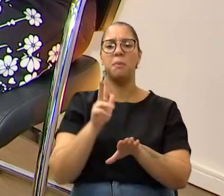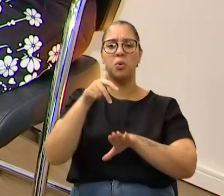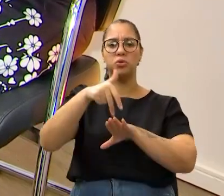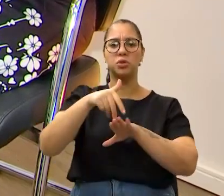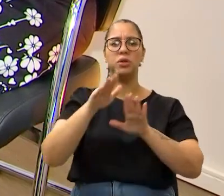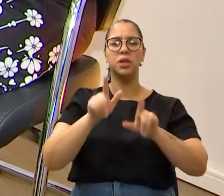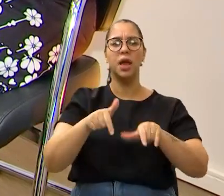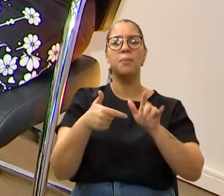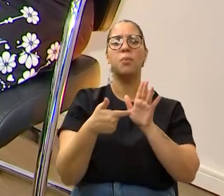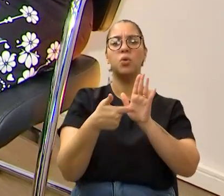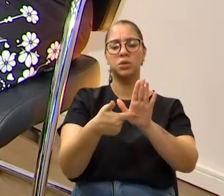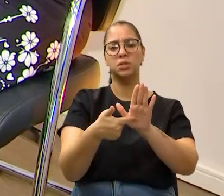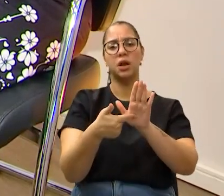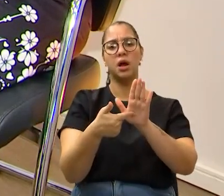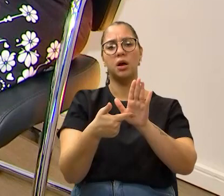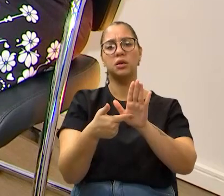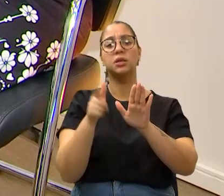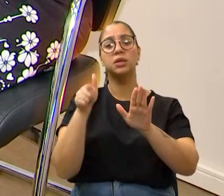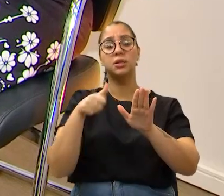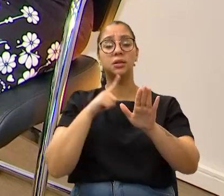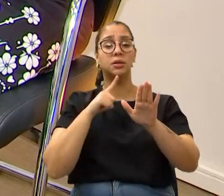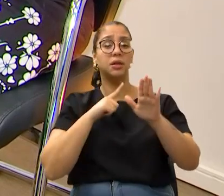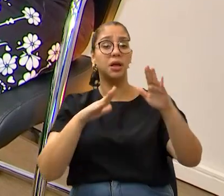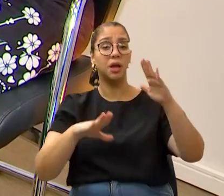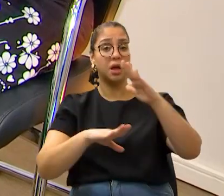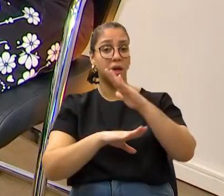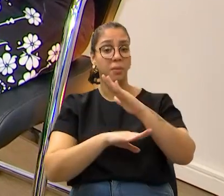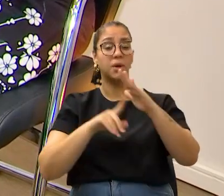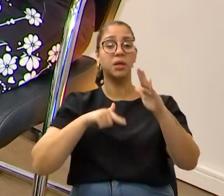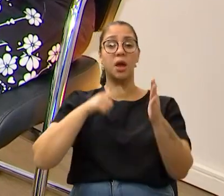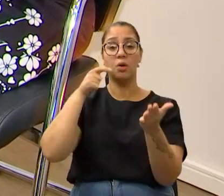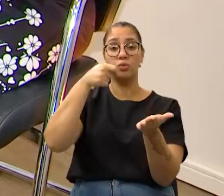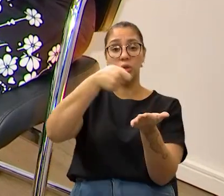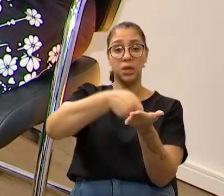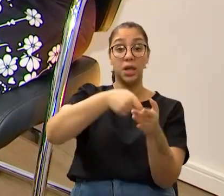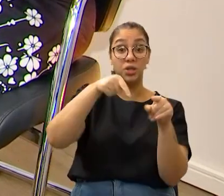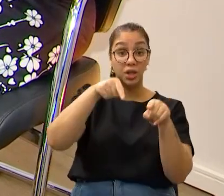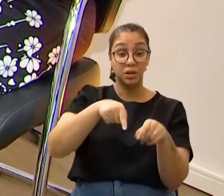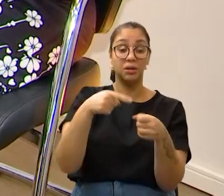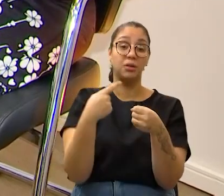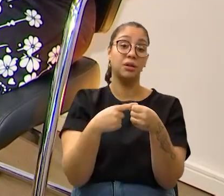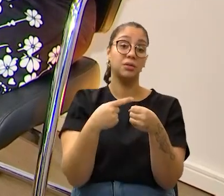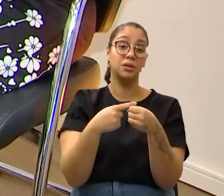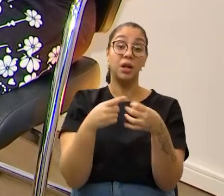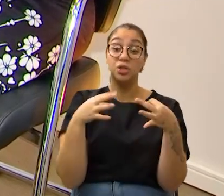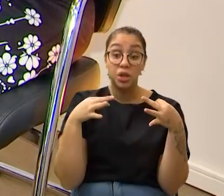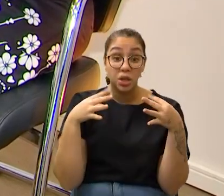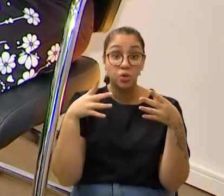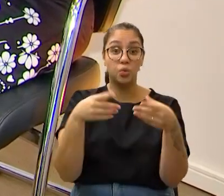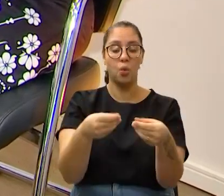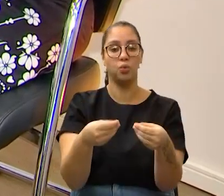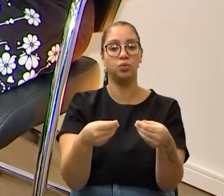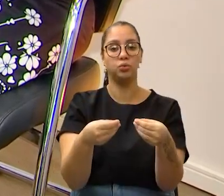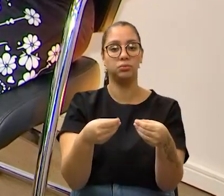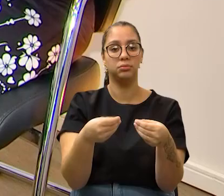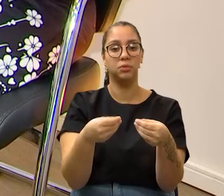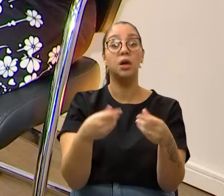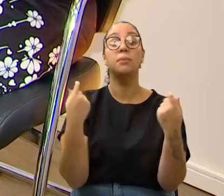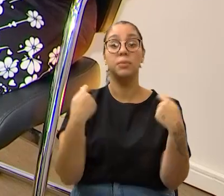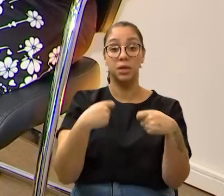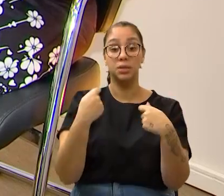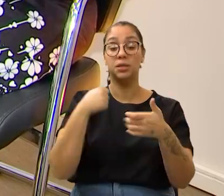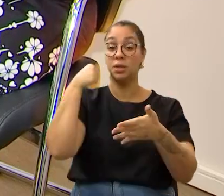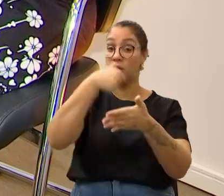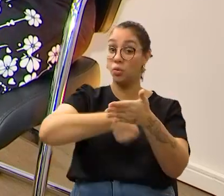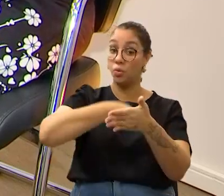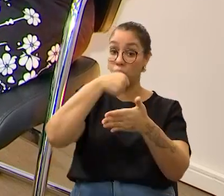para mostrar, a partir, por exemplo, da Câmara, que tem uma questão de autoridade aqui na cidade, que todo mundo tem que partir